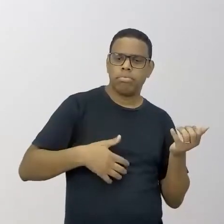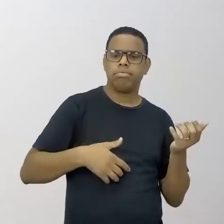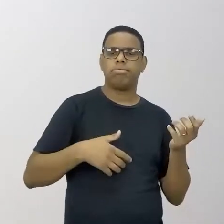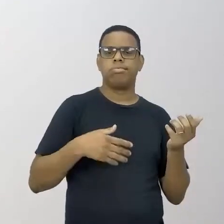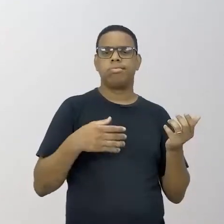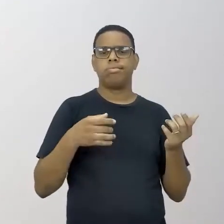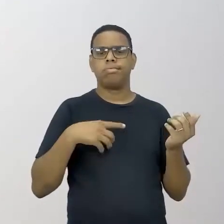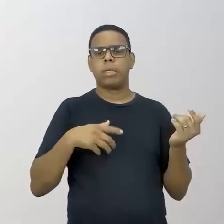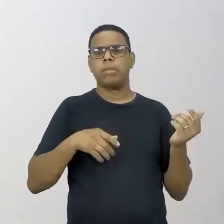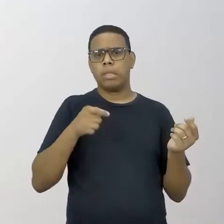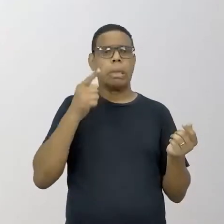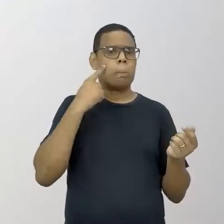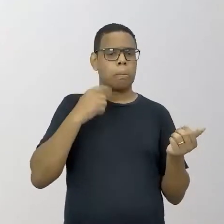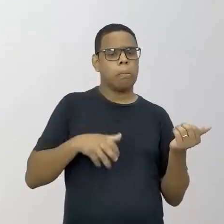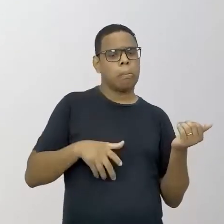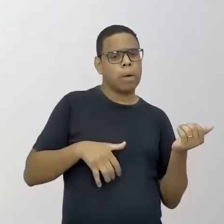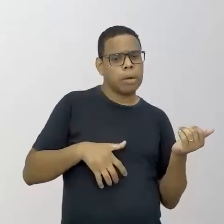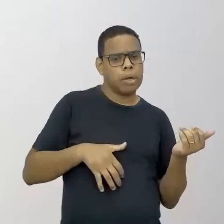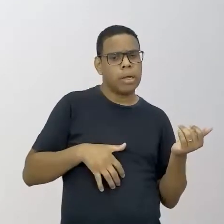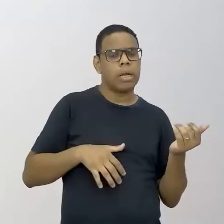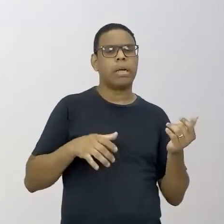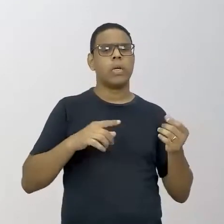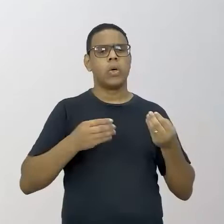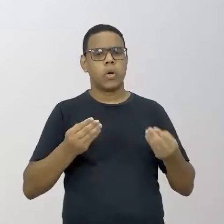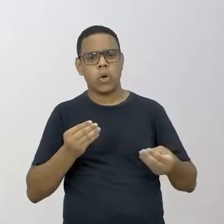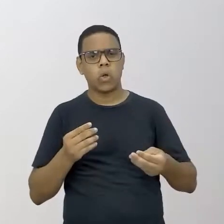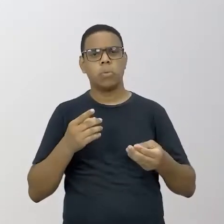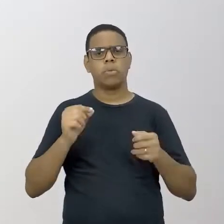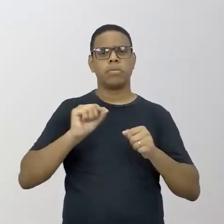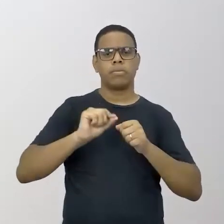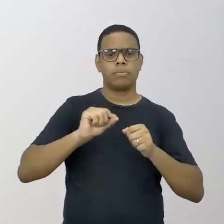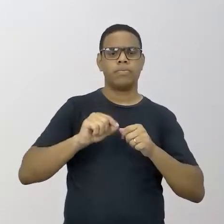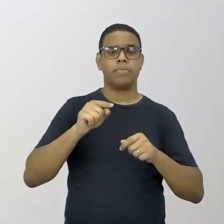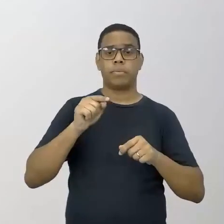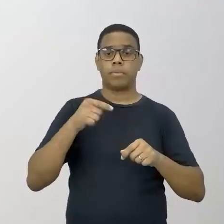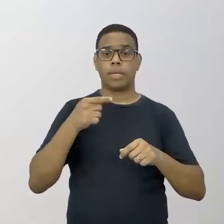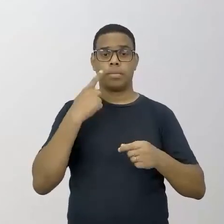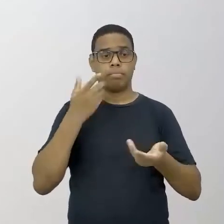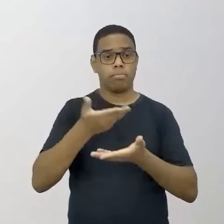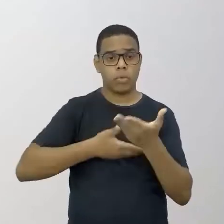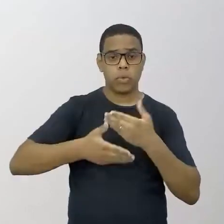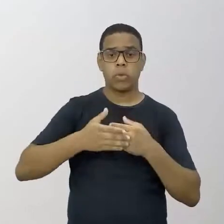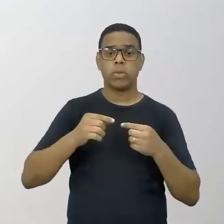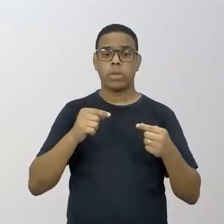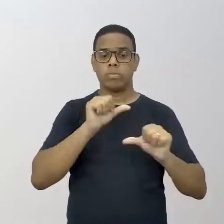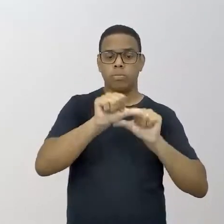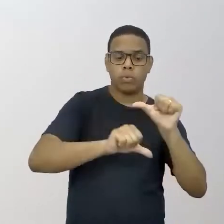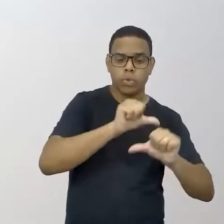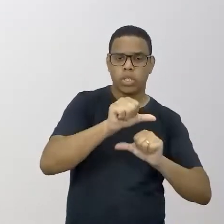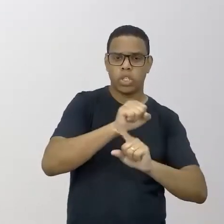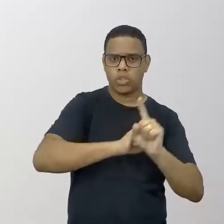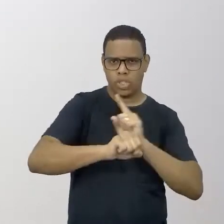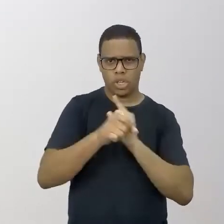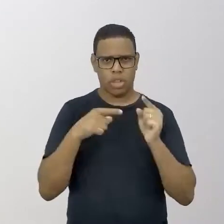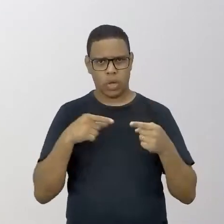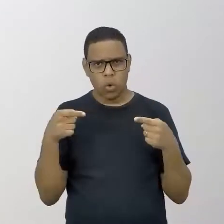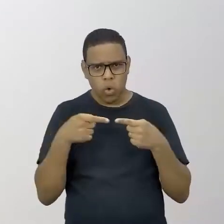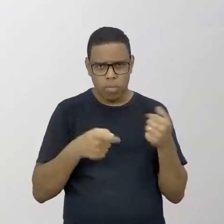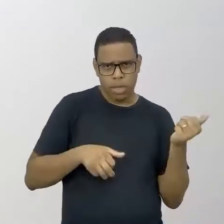pensando em tocar um violão, amplificar, como que isso pode se articular com essa ideia de mudança social, né?